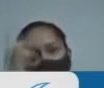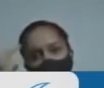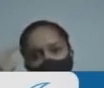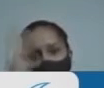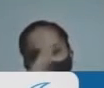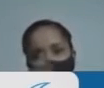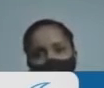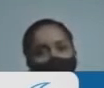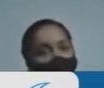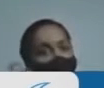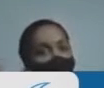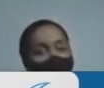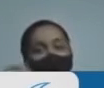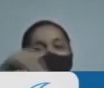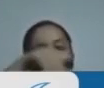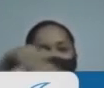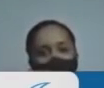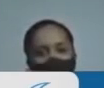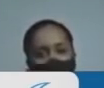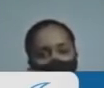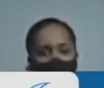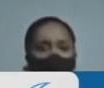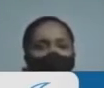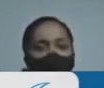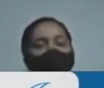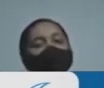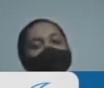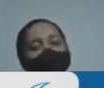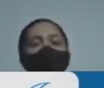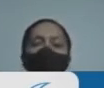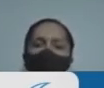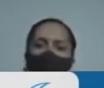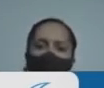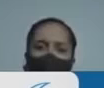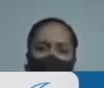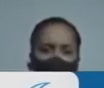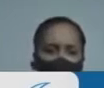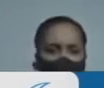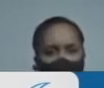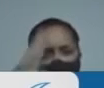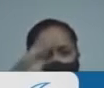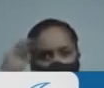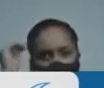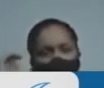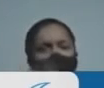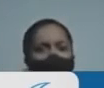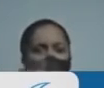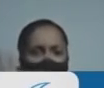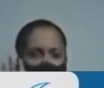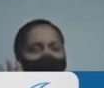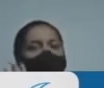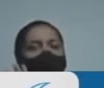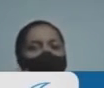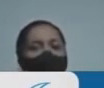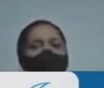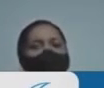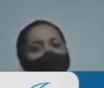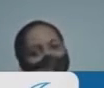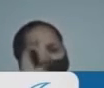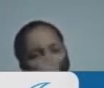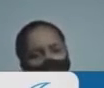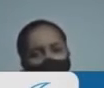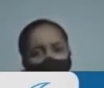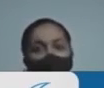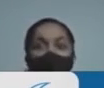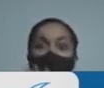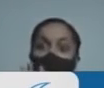da República, ele confere autonomia aos seus ministros, mas ele também cobra resultados. O